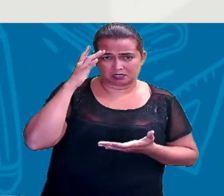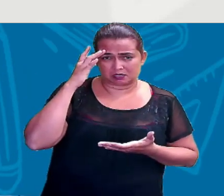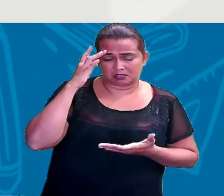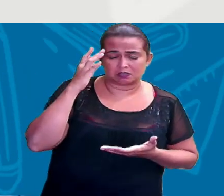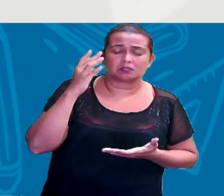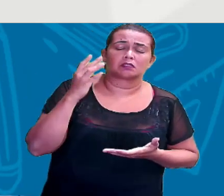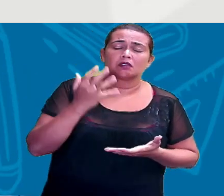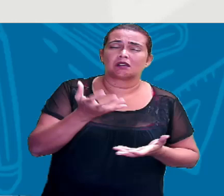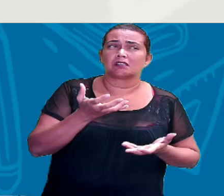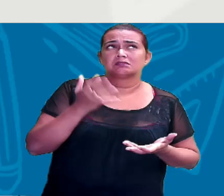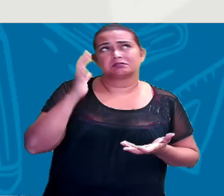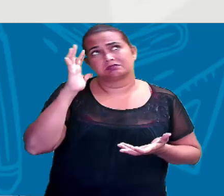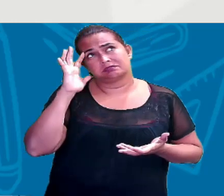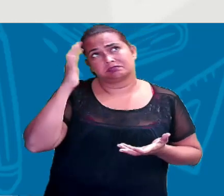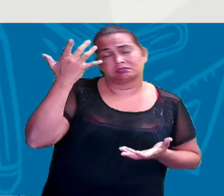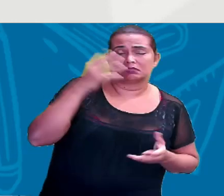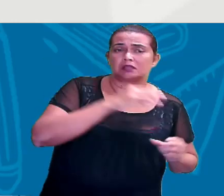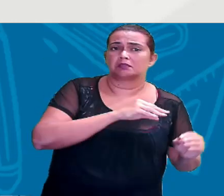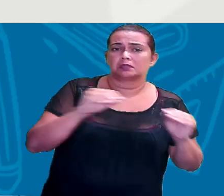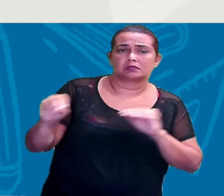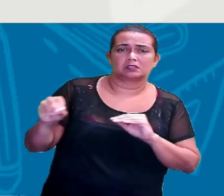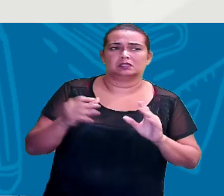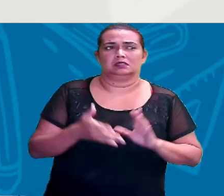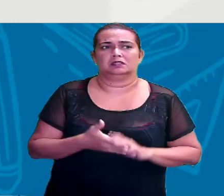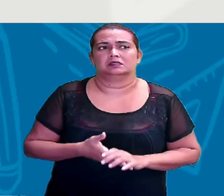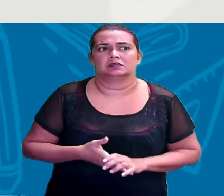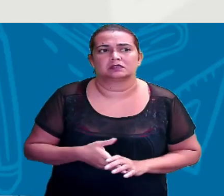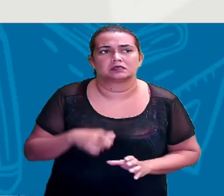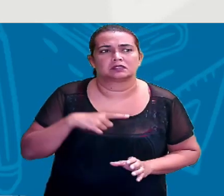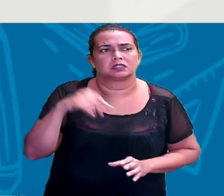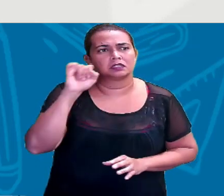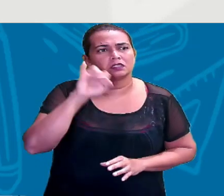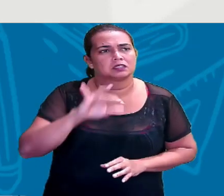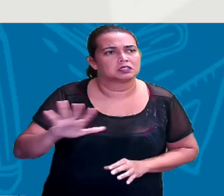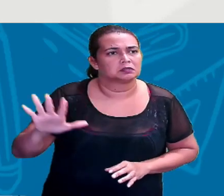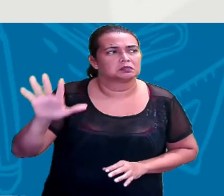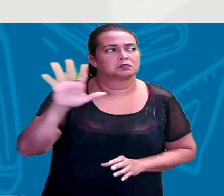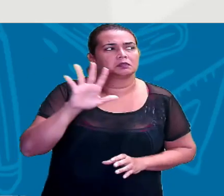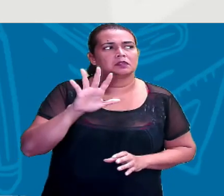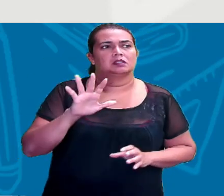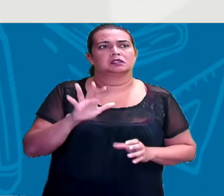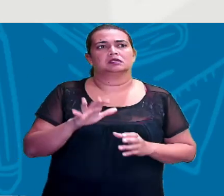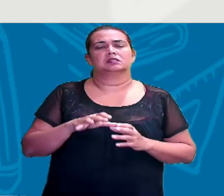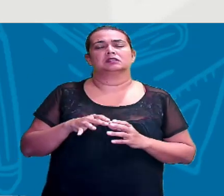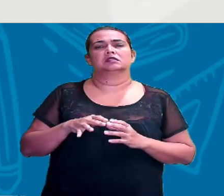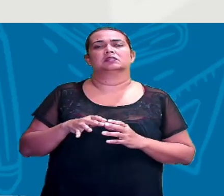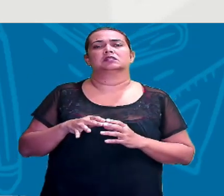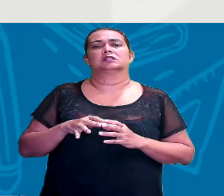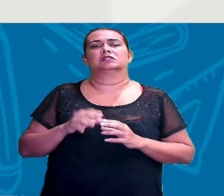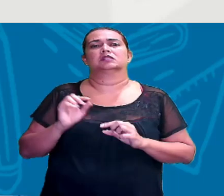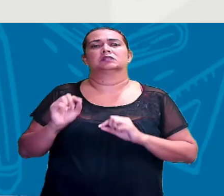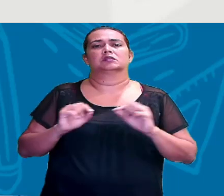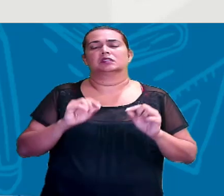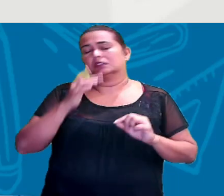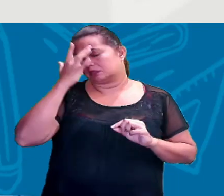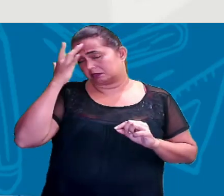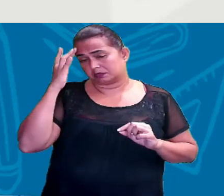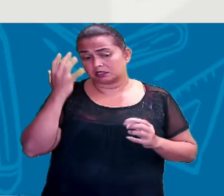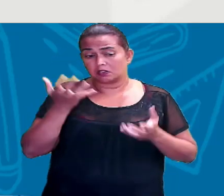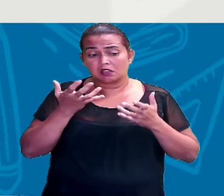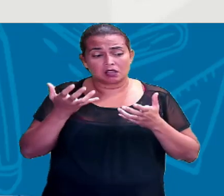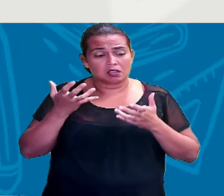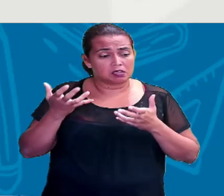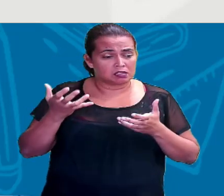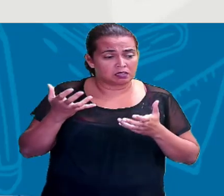bem comuns na América Latina. E as pessoas que têm um mínimo de condição,